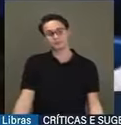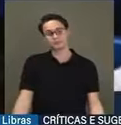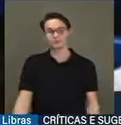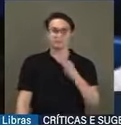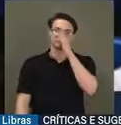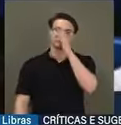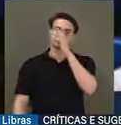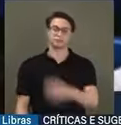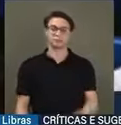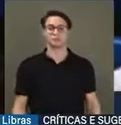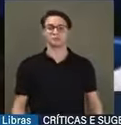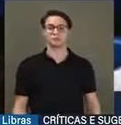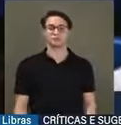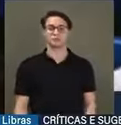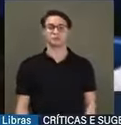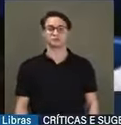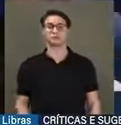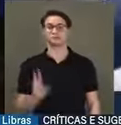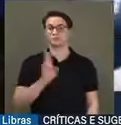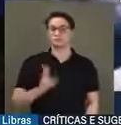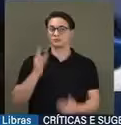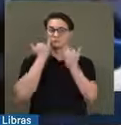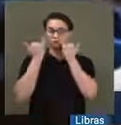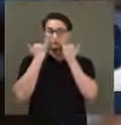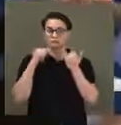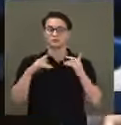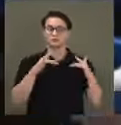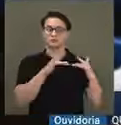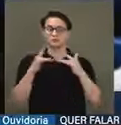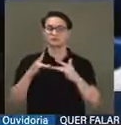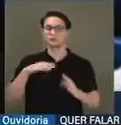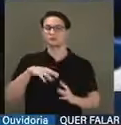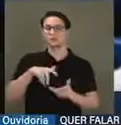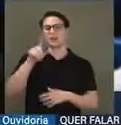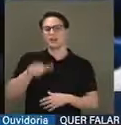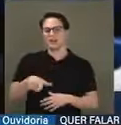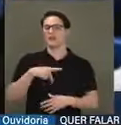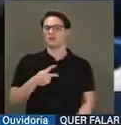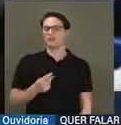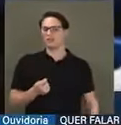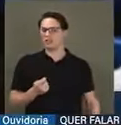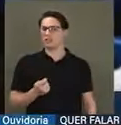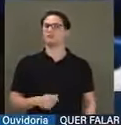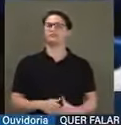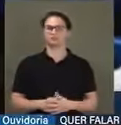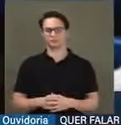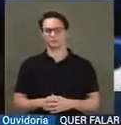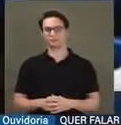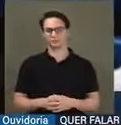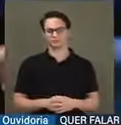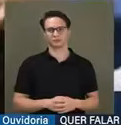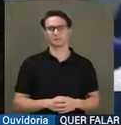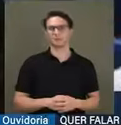que pegam informações ali, que se conectam com o mundo ali, isso é covardia. Isso é covardia e